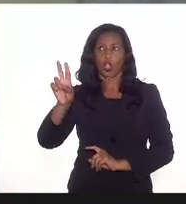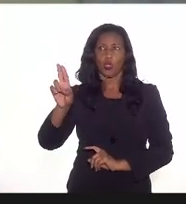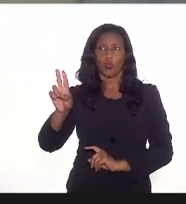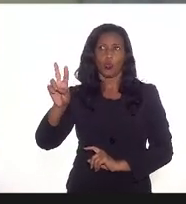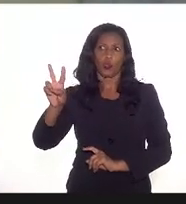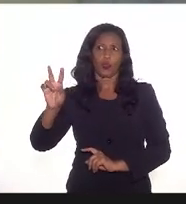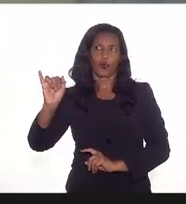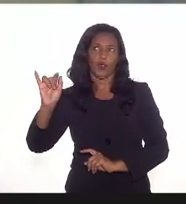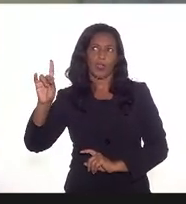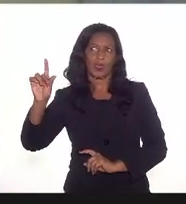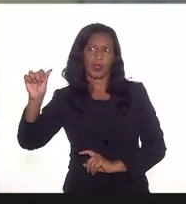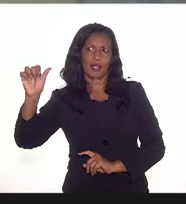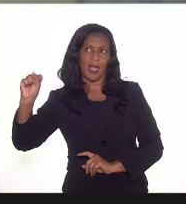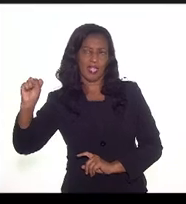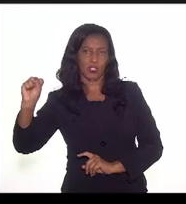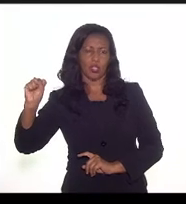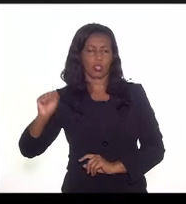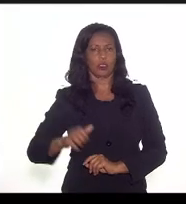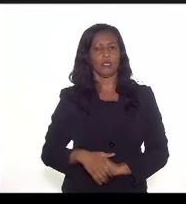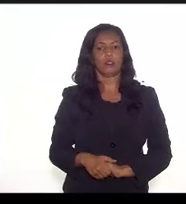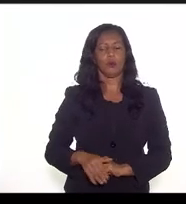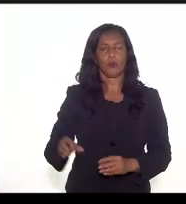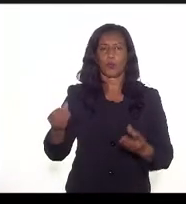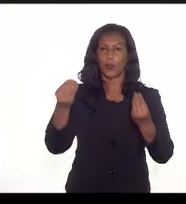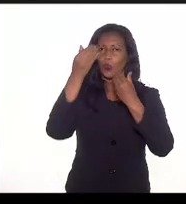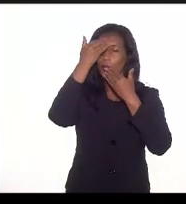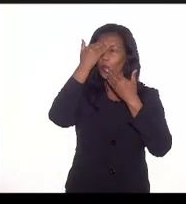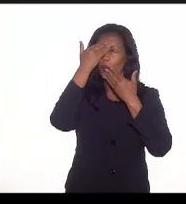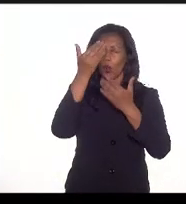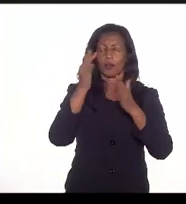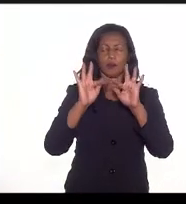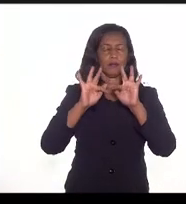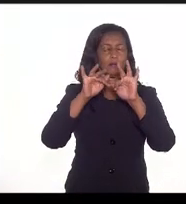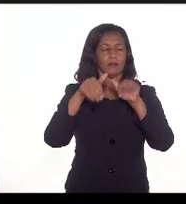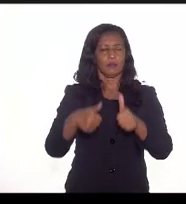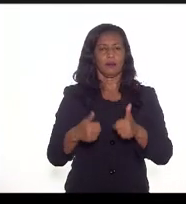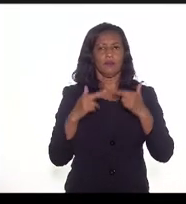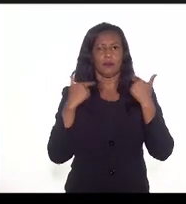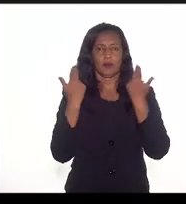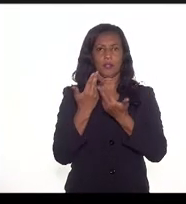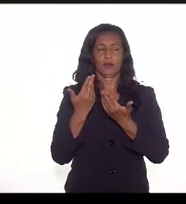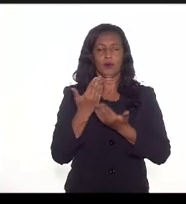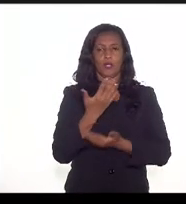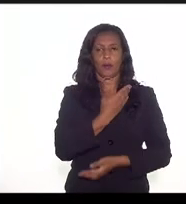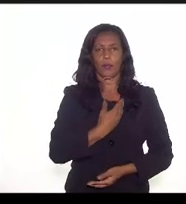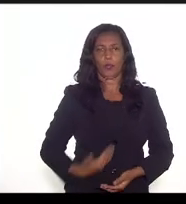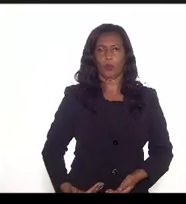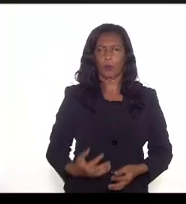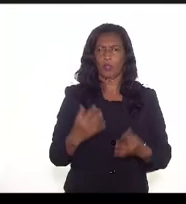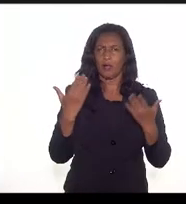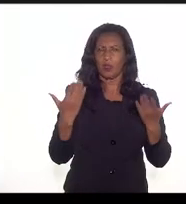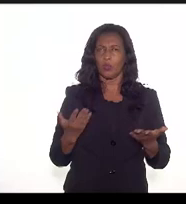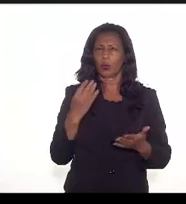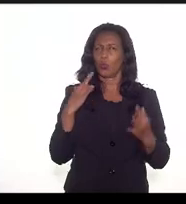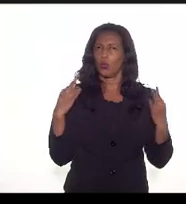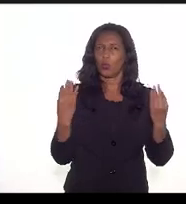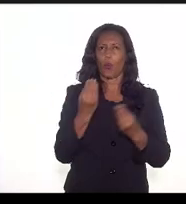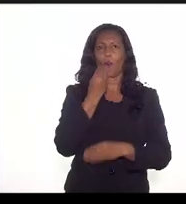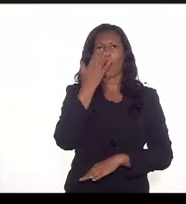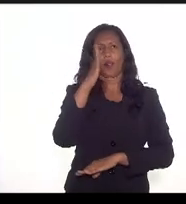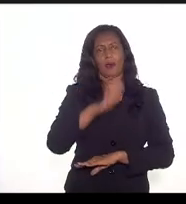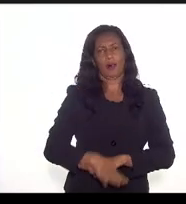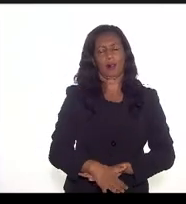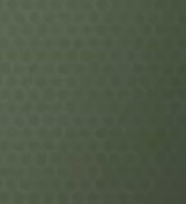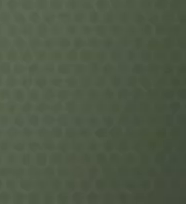agrio.com.br/dúvidas. Muito obrigado, então está encerrada a nossa audiência pública. Tenham todos uma boa tarde.